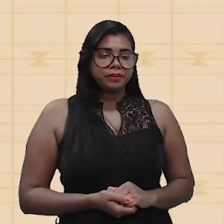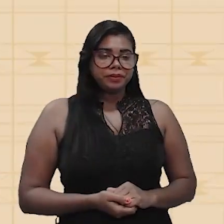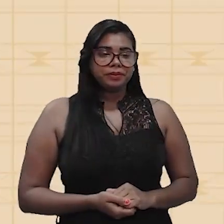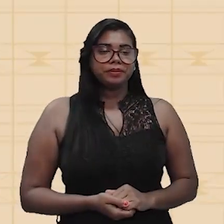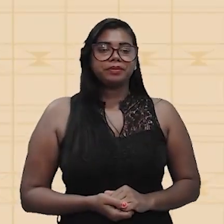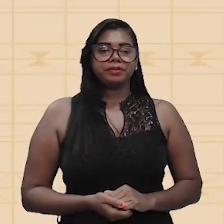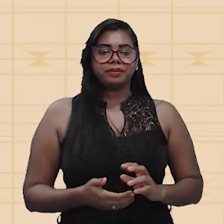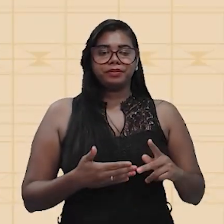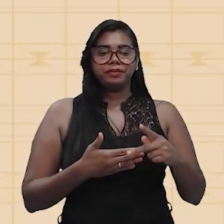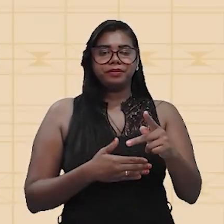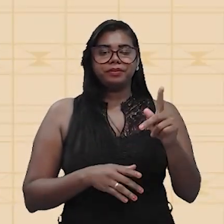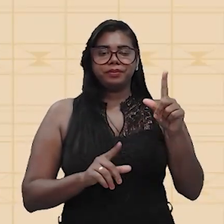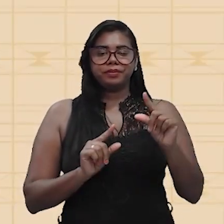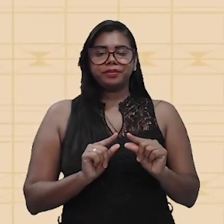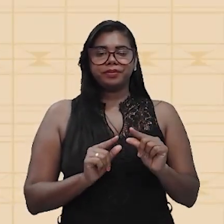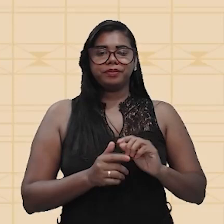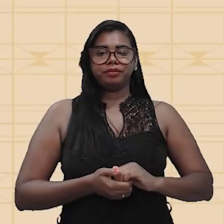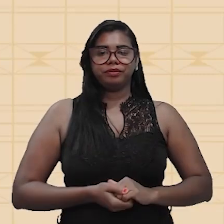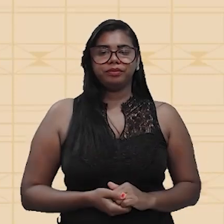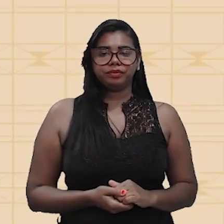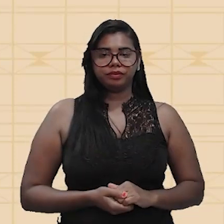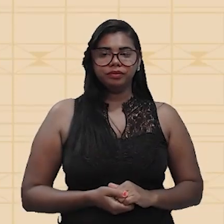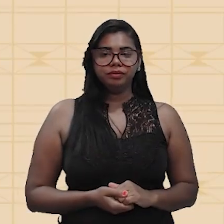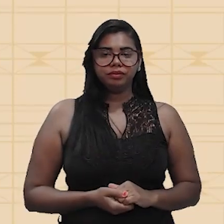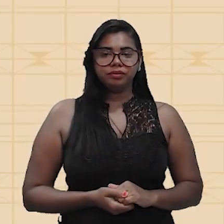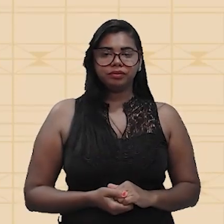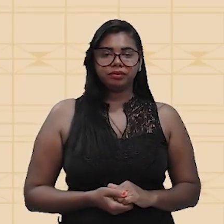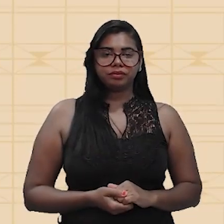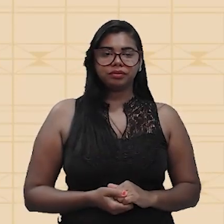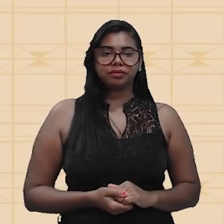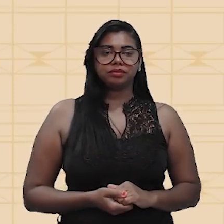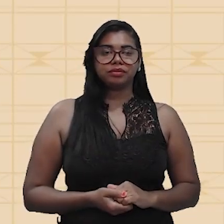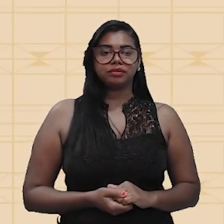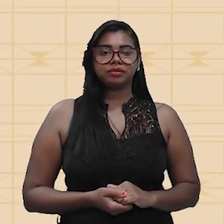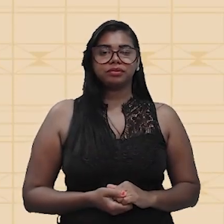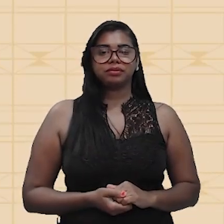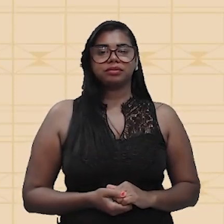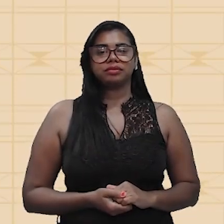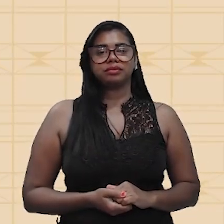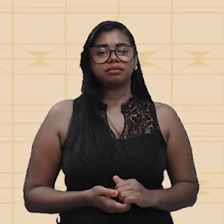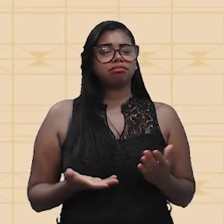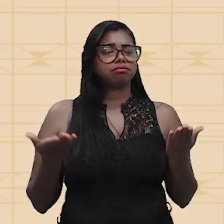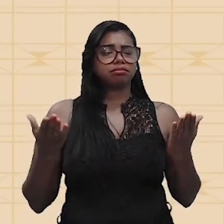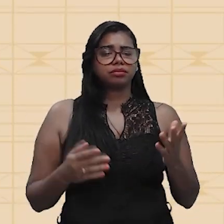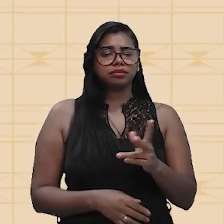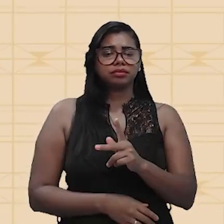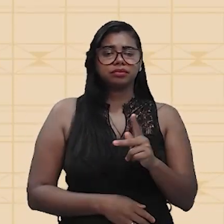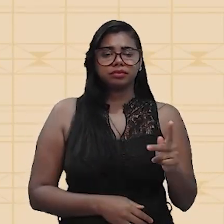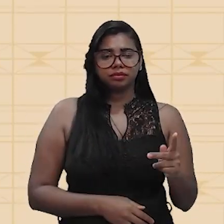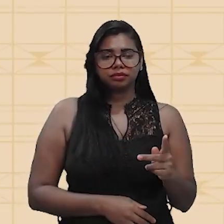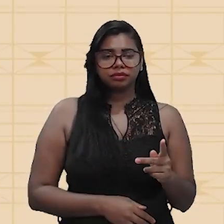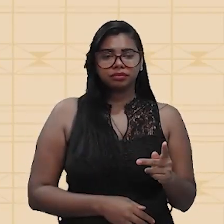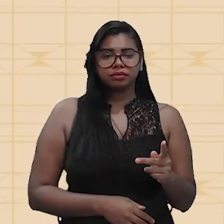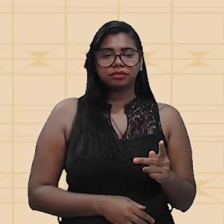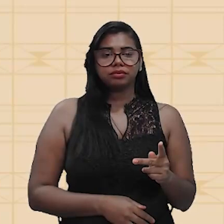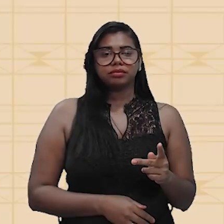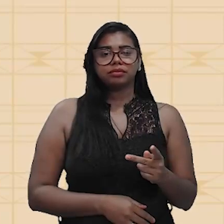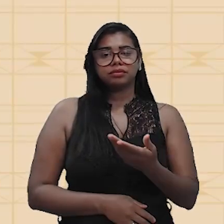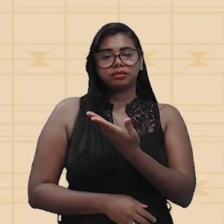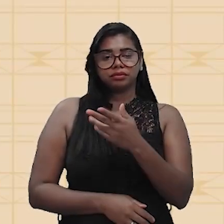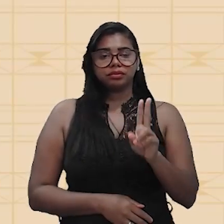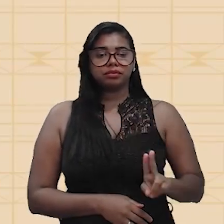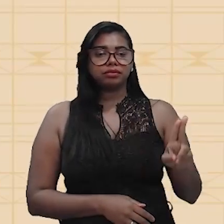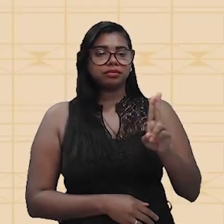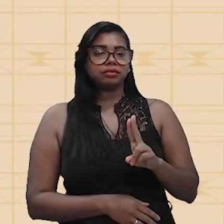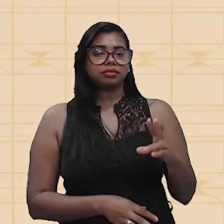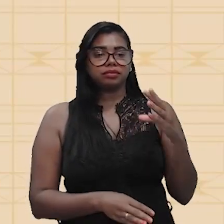reduz. Belezinha? Então, e agora você diz, Paulinho, e aquele equipamento que quando eu uso a minha pilha,